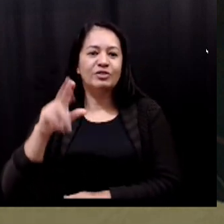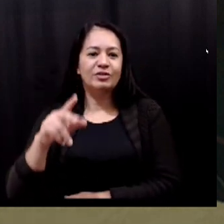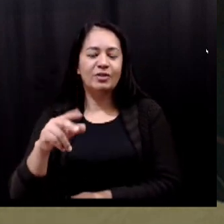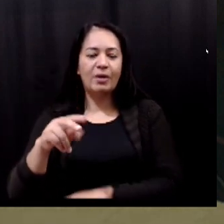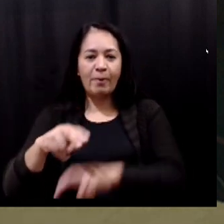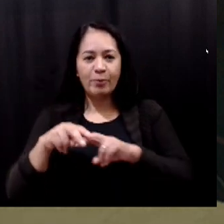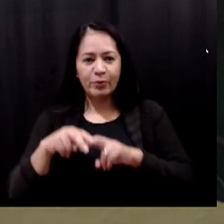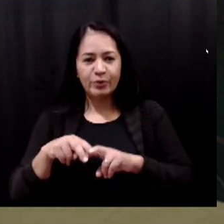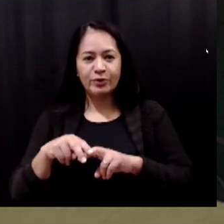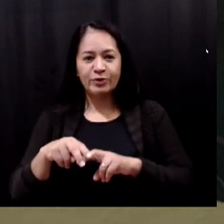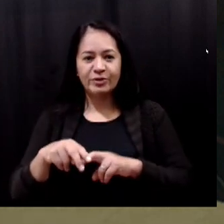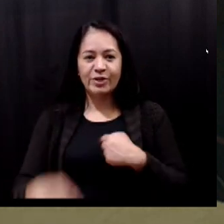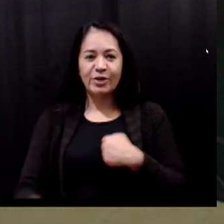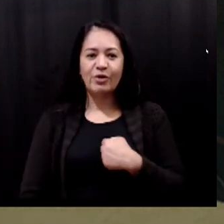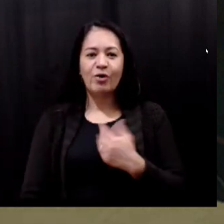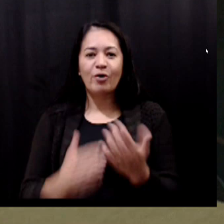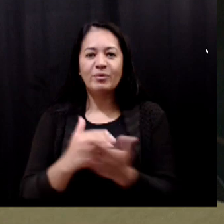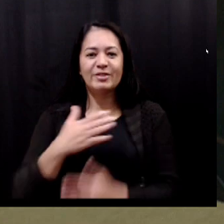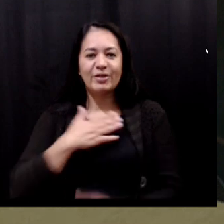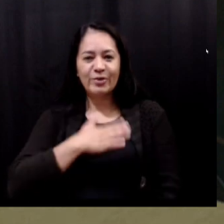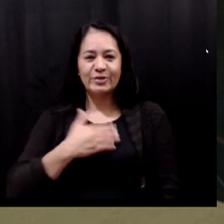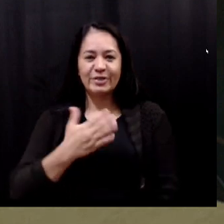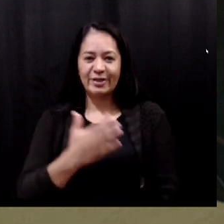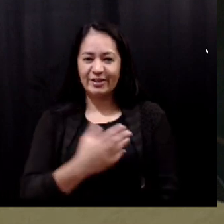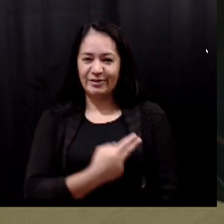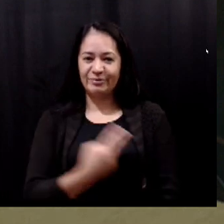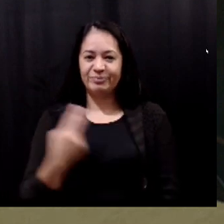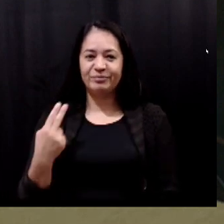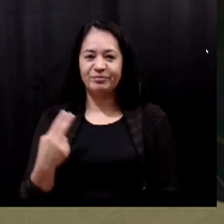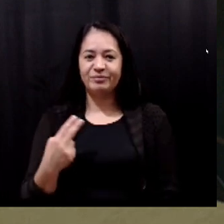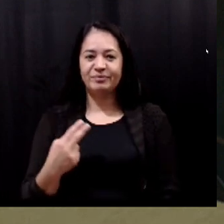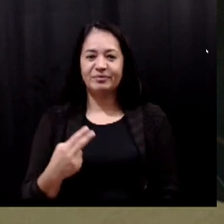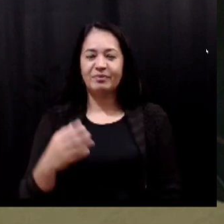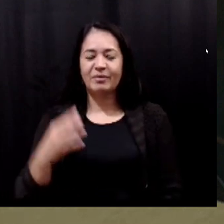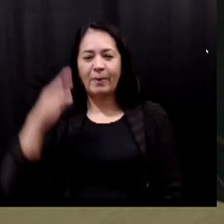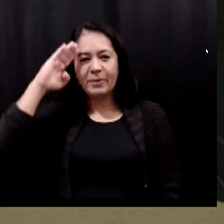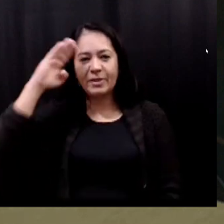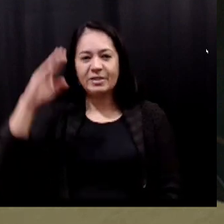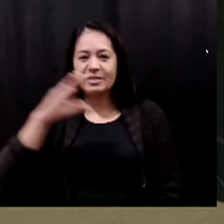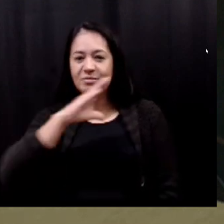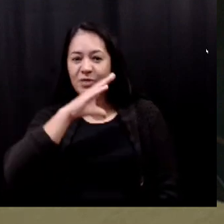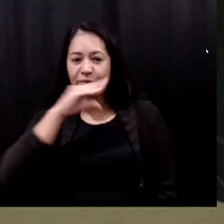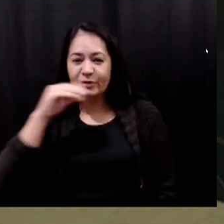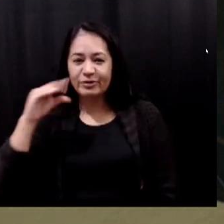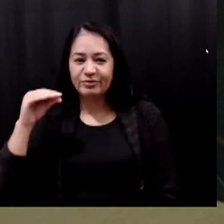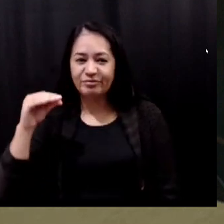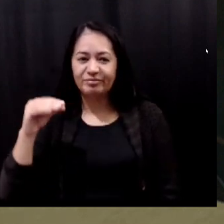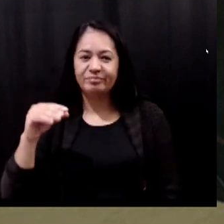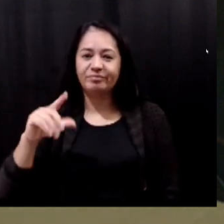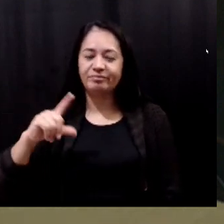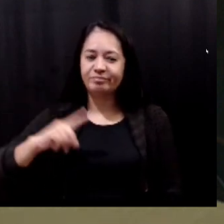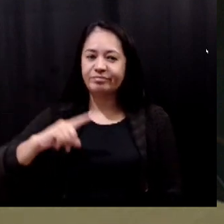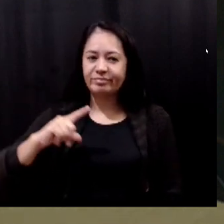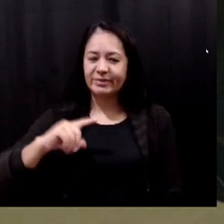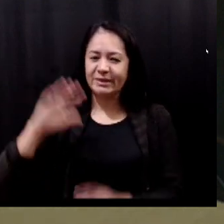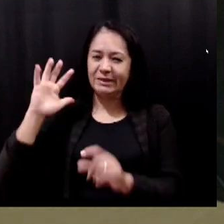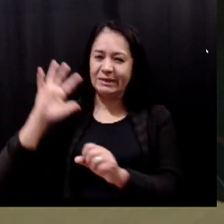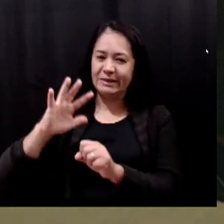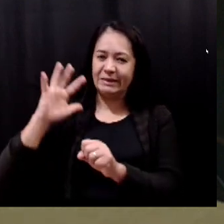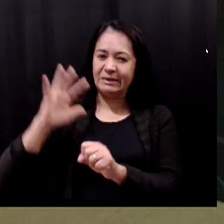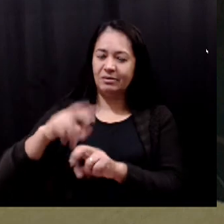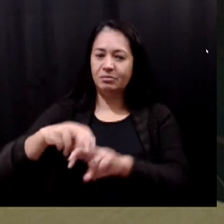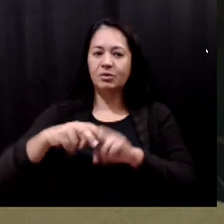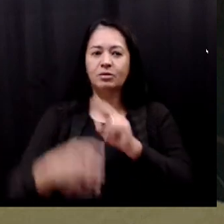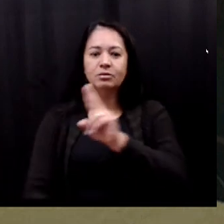eu comecei a gostar do meu nome, especialmente na infância e na adolescência. Tem essa pressão por conta de um nome